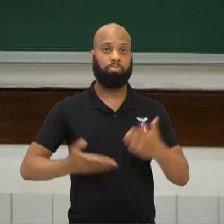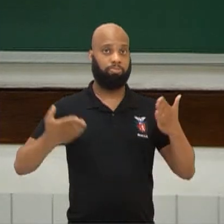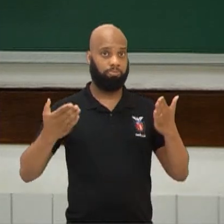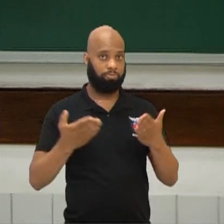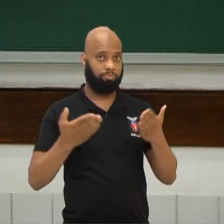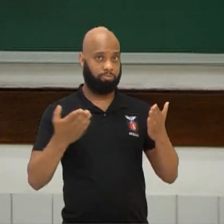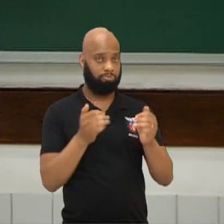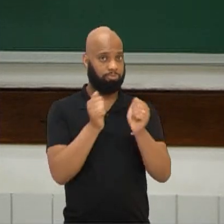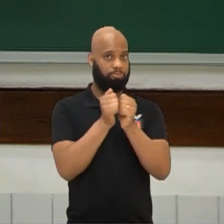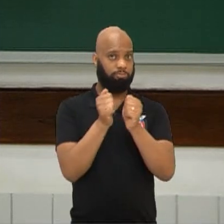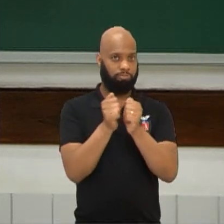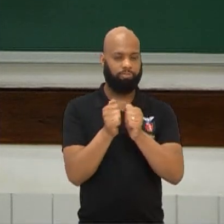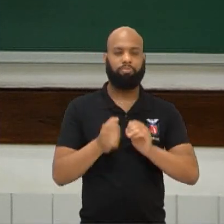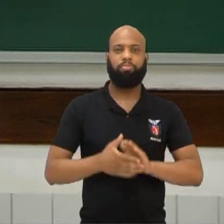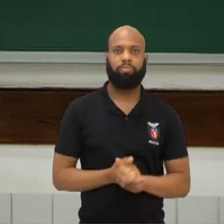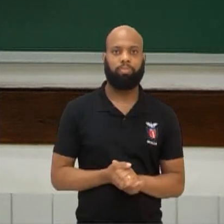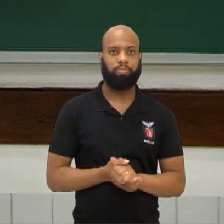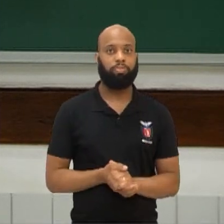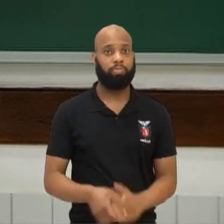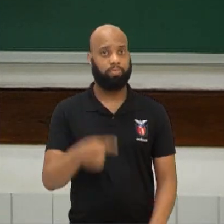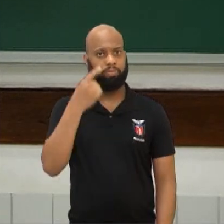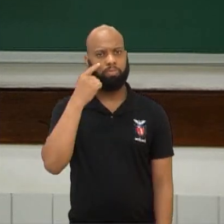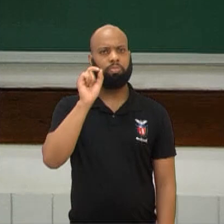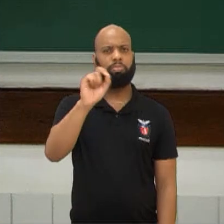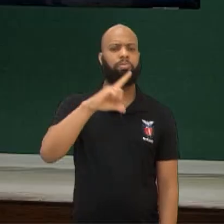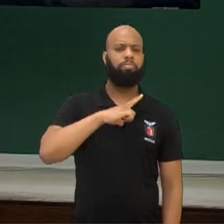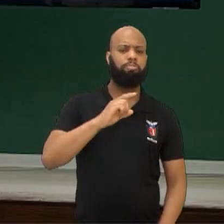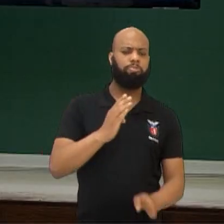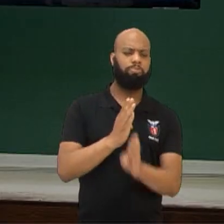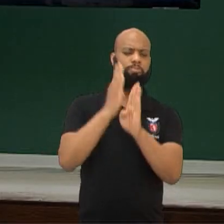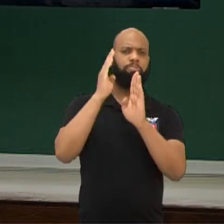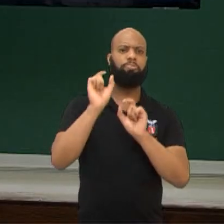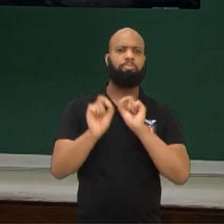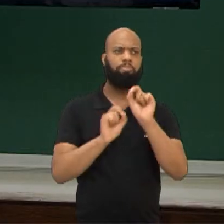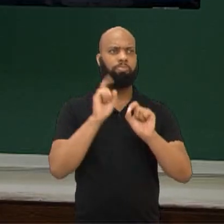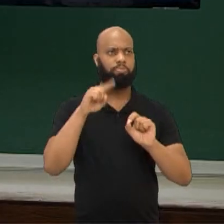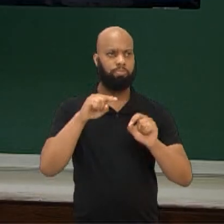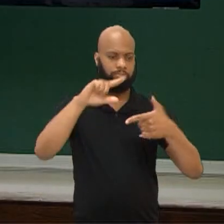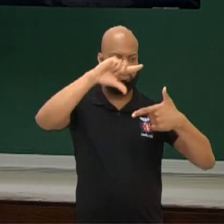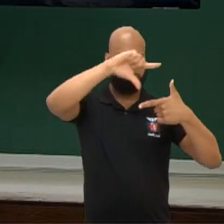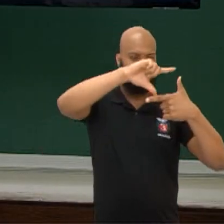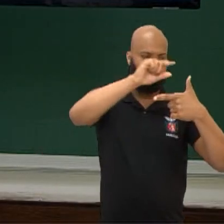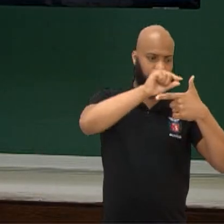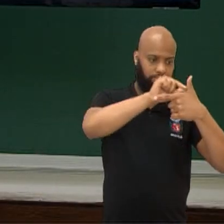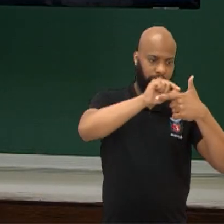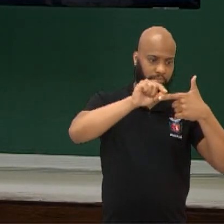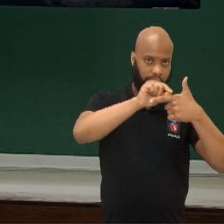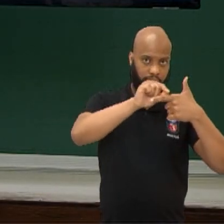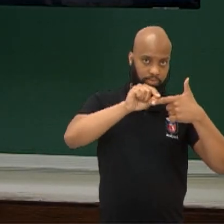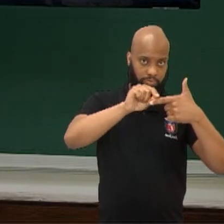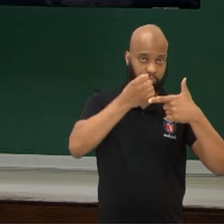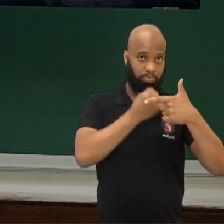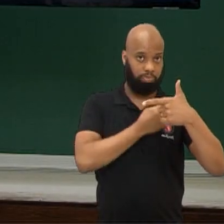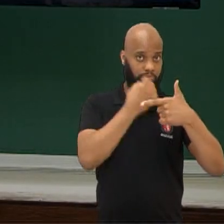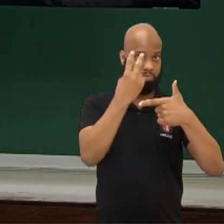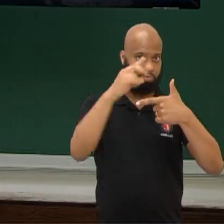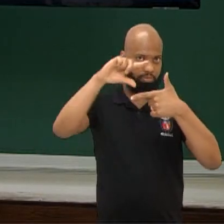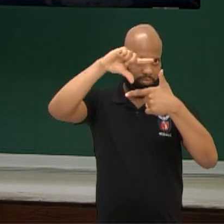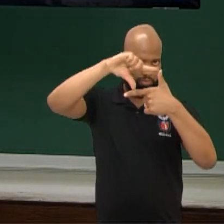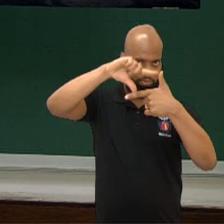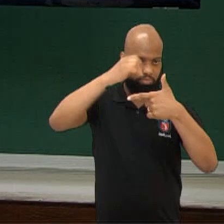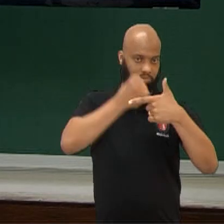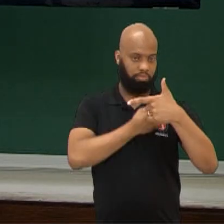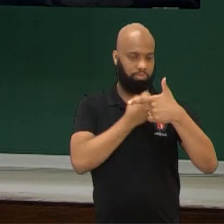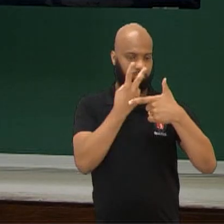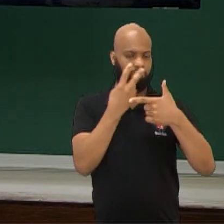Então, vamos lá, gente. Então, aqui, lembrando o que é que nós temos que resolver? A medida da base do retângulo 2. Como é que eu